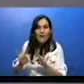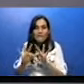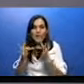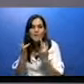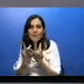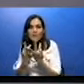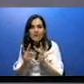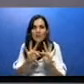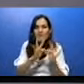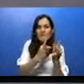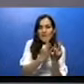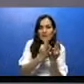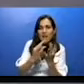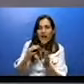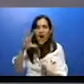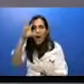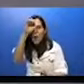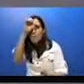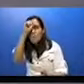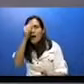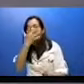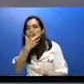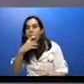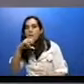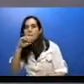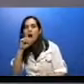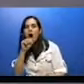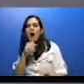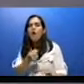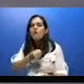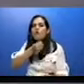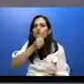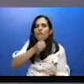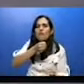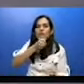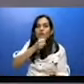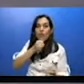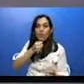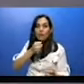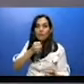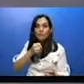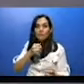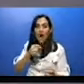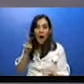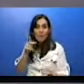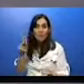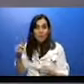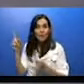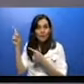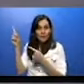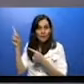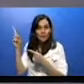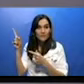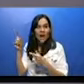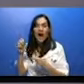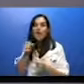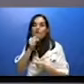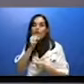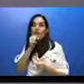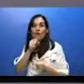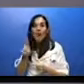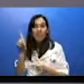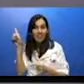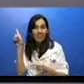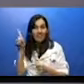muitas coisas a gente aprende com os pais com os avós eu mesma a minha avó